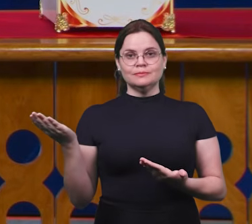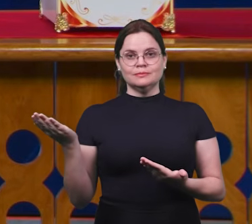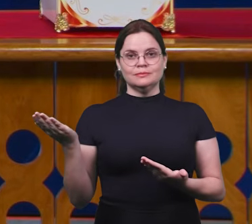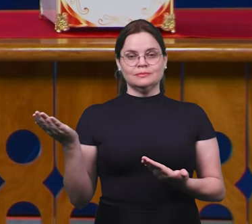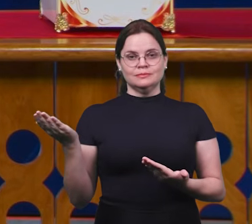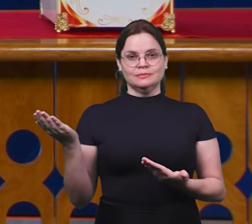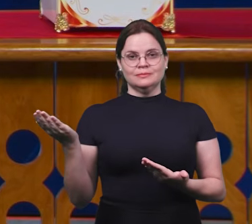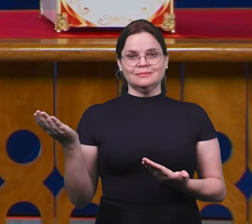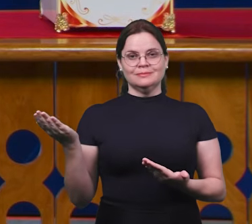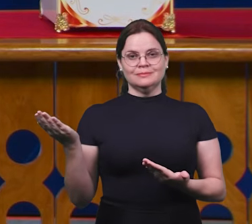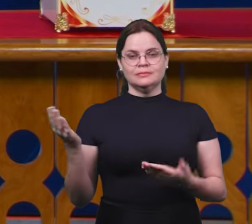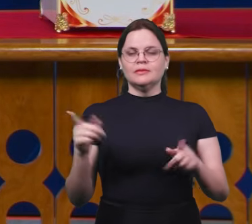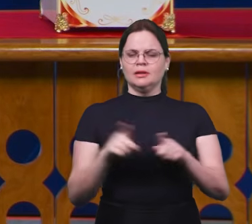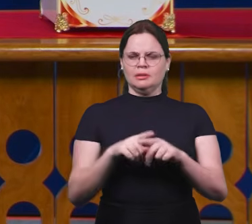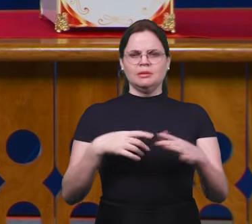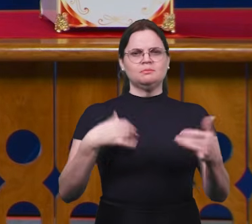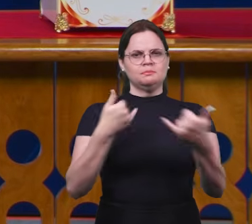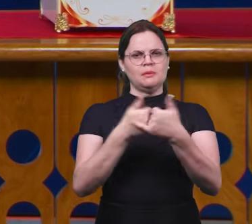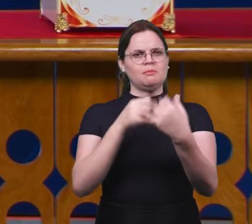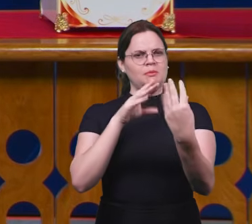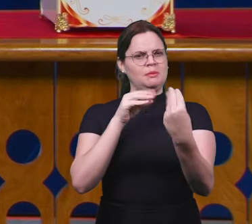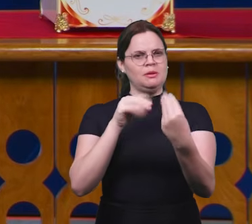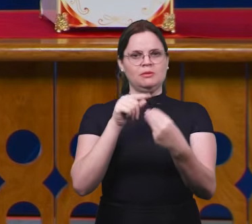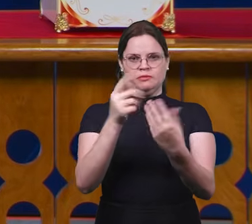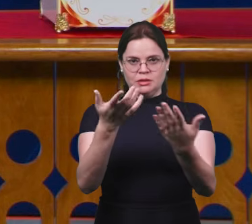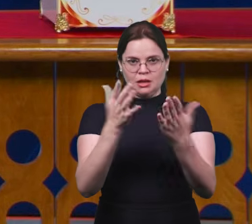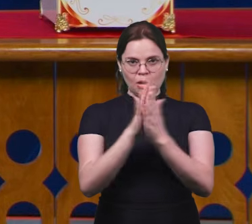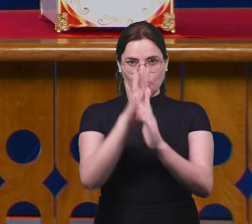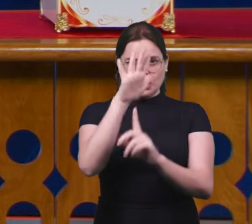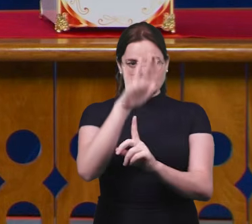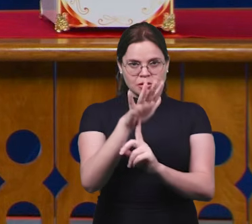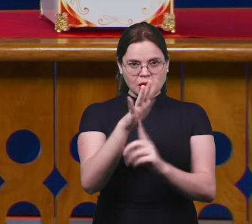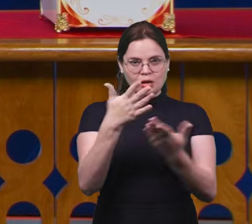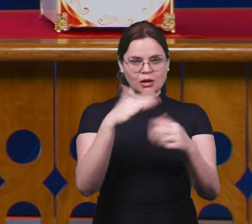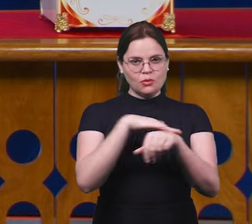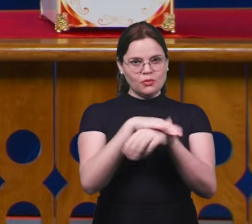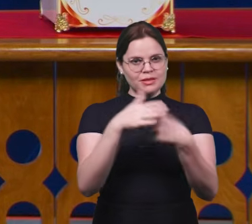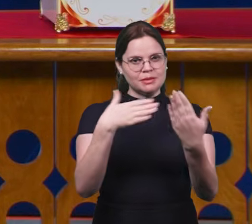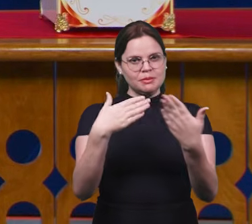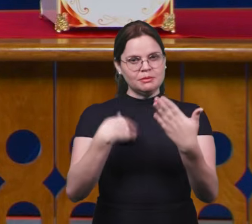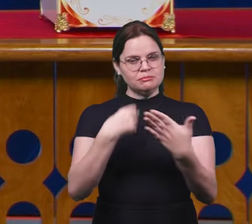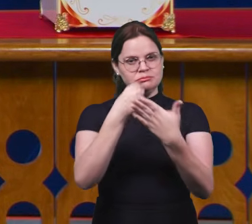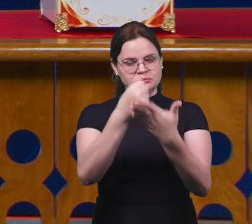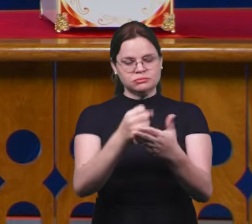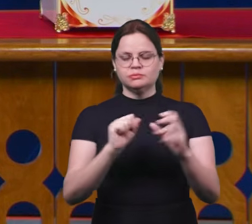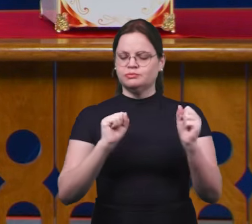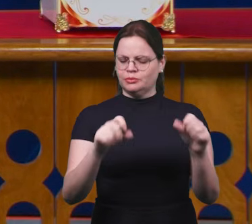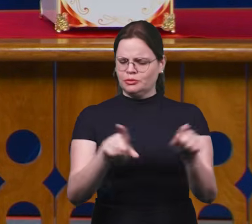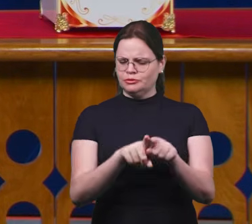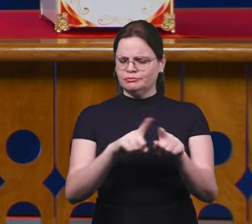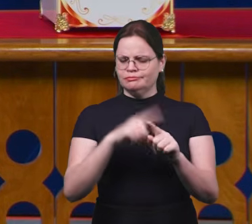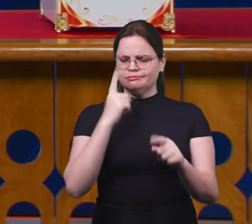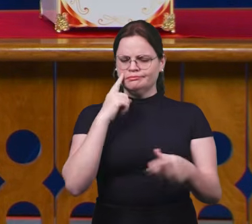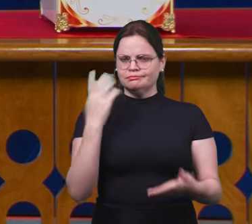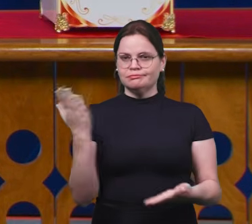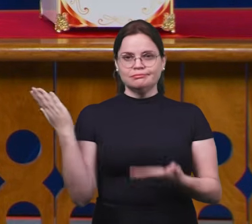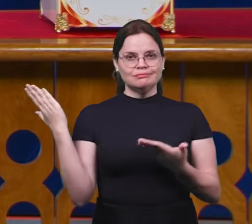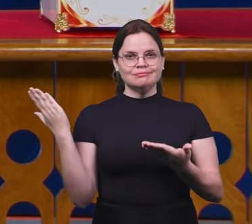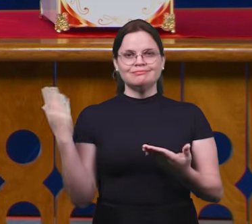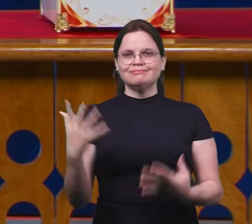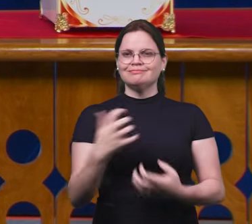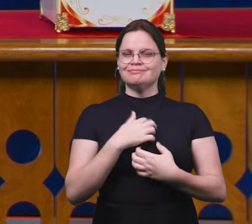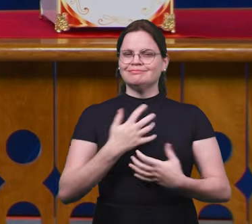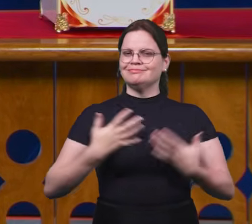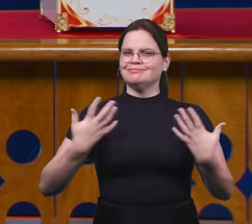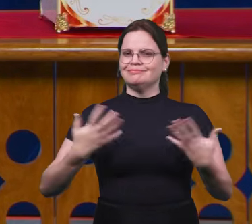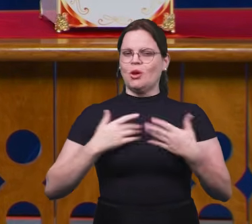707 3076. Você quiser uma oração, quiser entrar em contato conosco, será uma